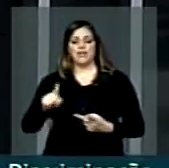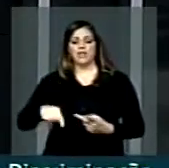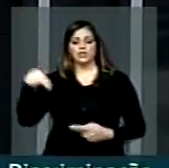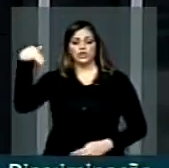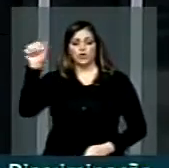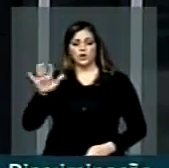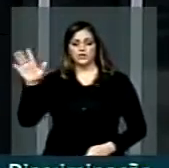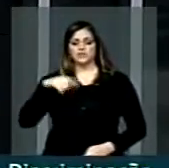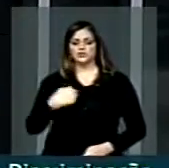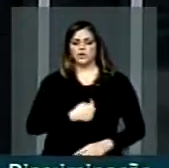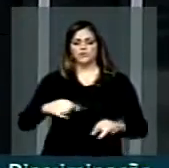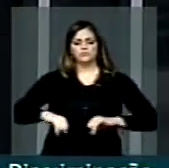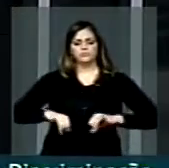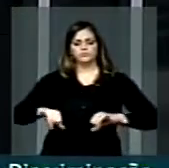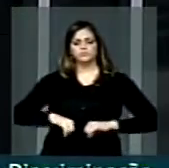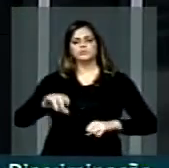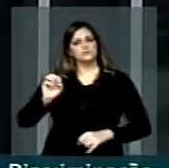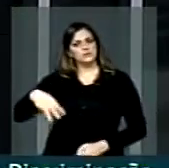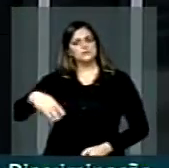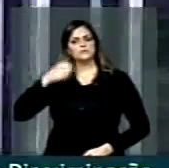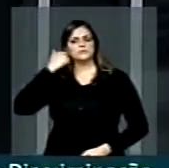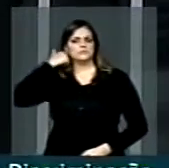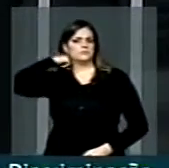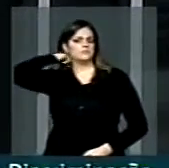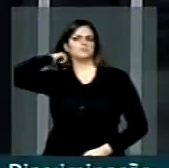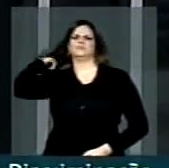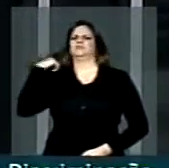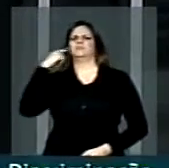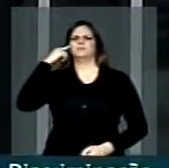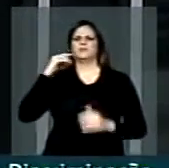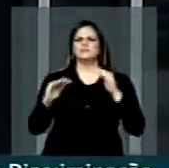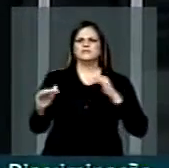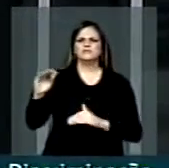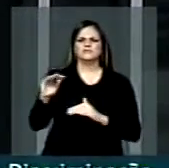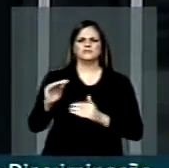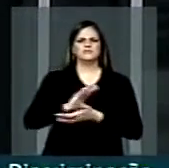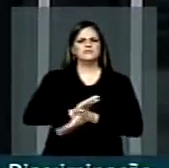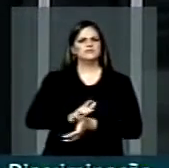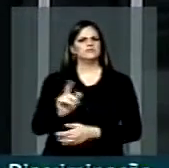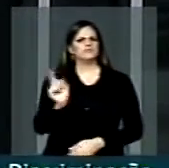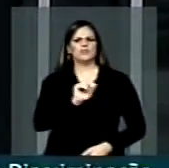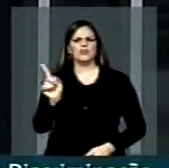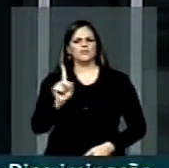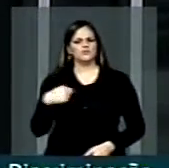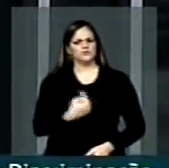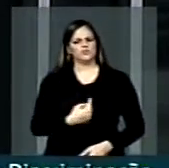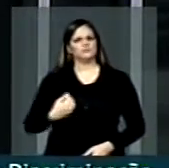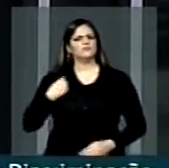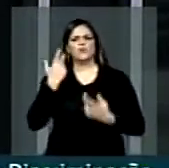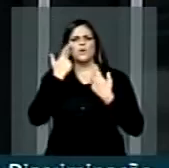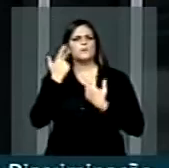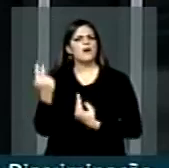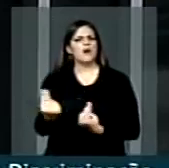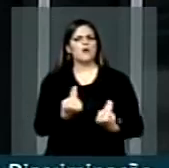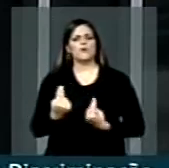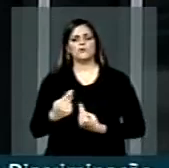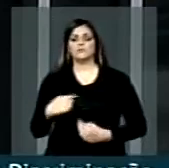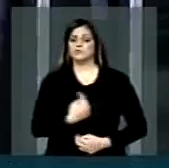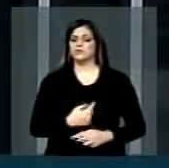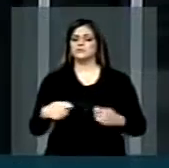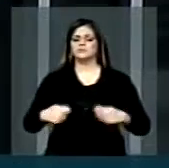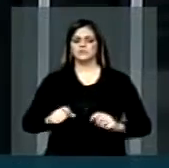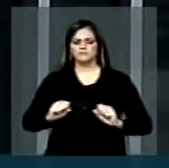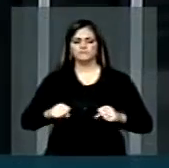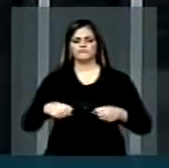vítimas de discriminação regional, como se fôssemos sub-raças, e a isso nós temos que claramente demonstrar toda